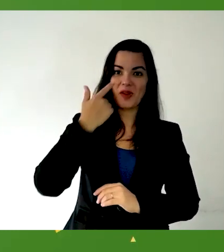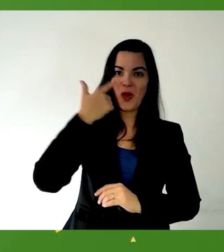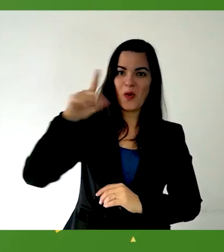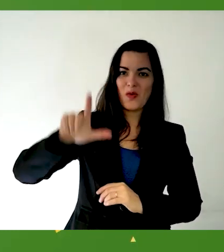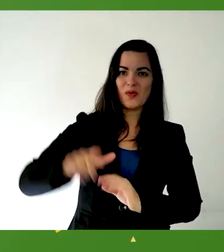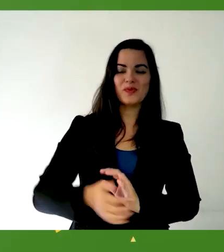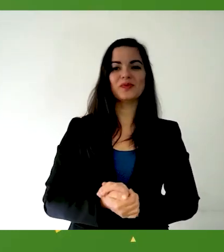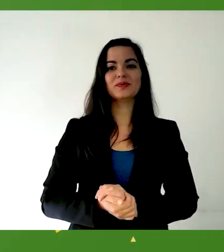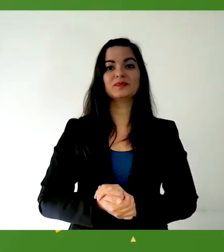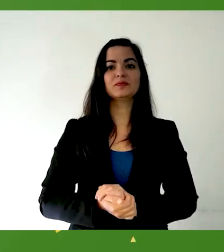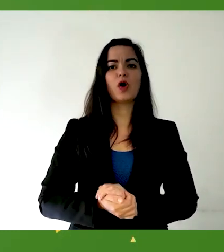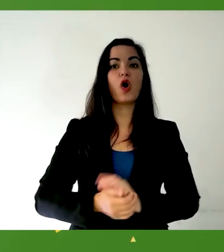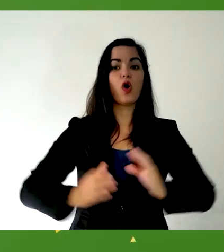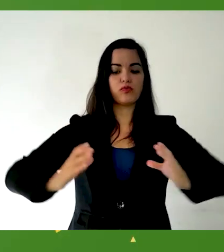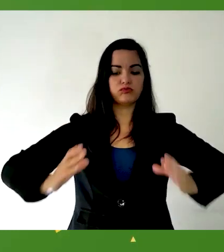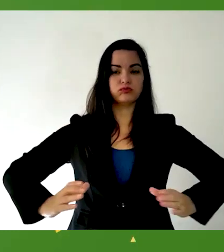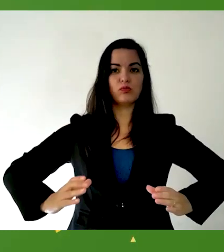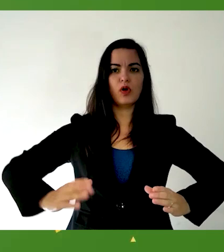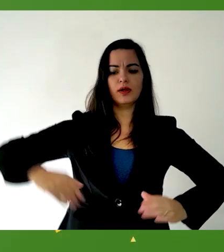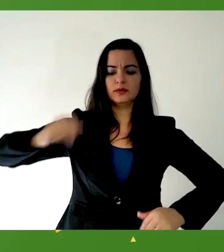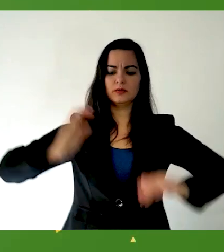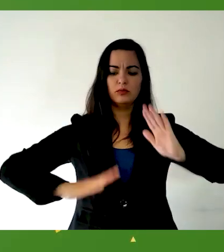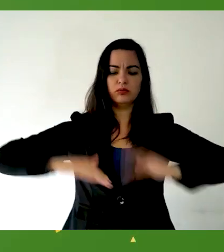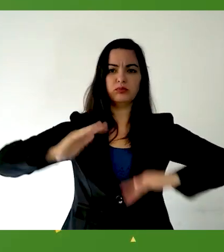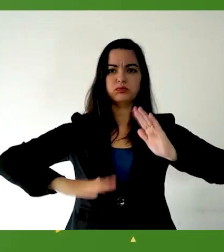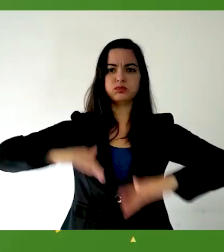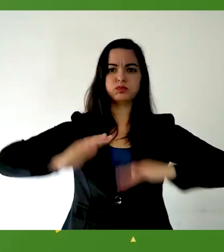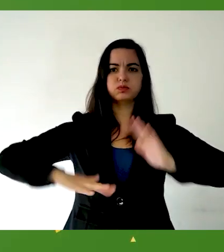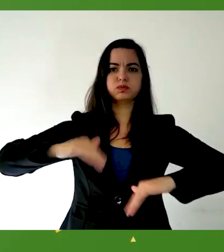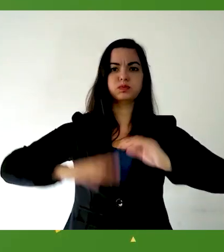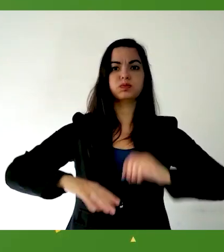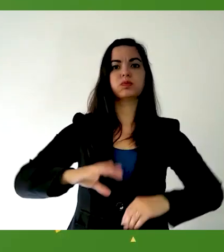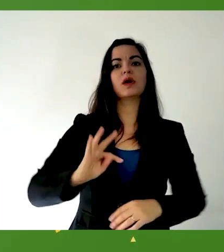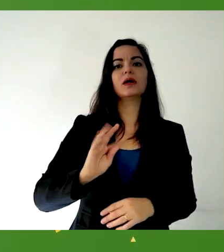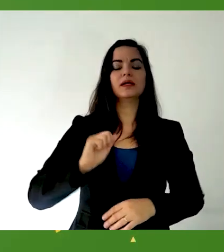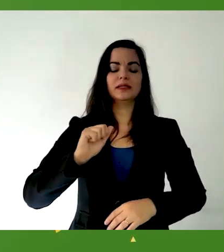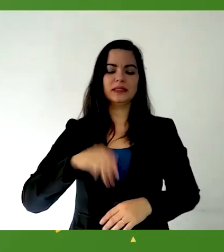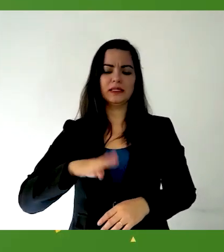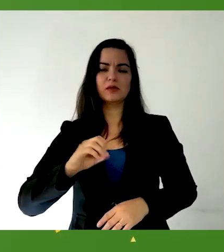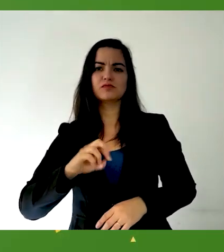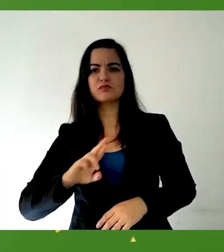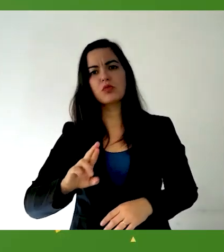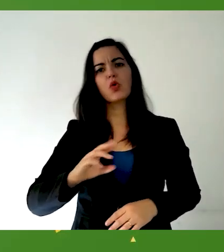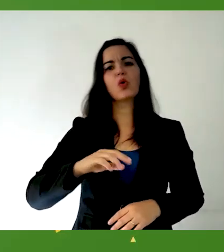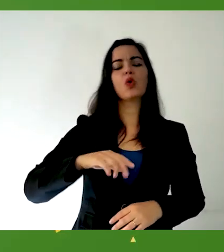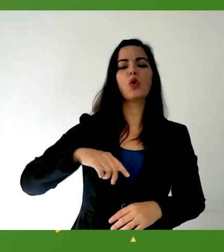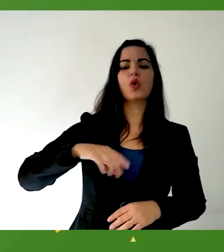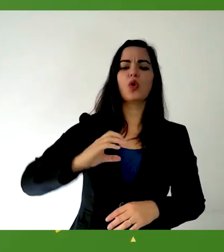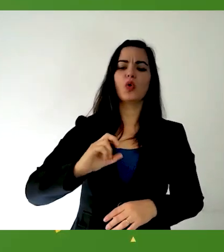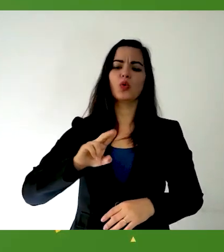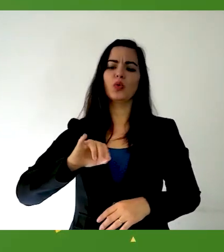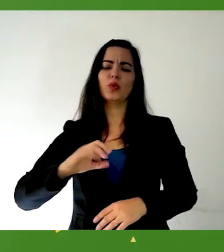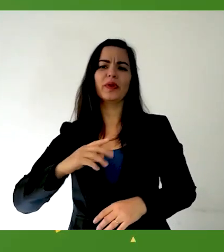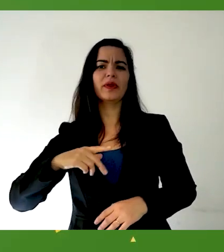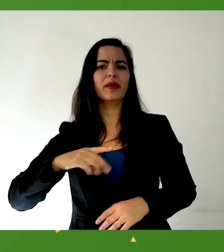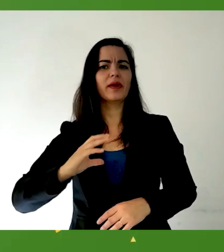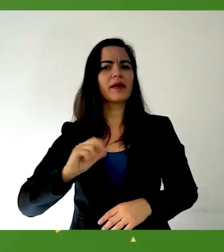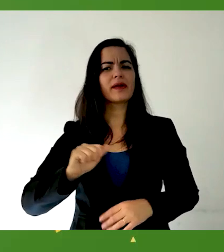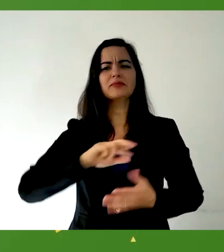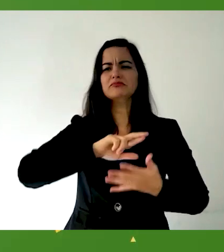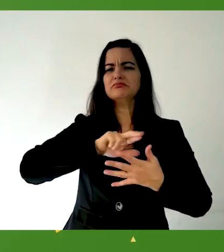Vamos lá. O tambor, o atabaque, a cuíca, marimba, berimbau,